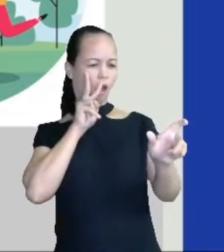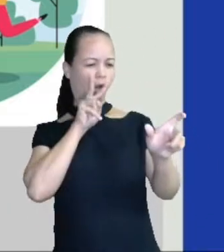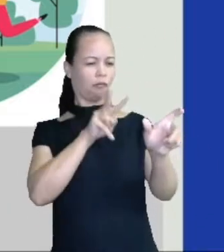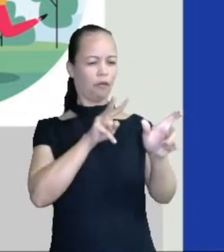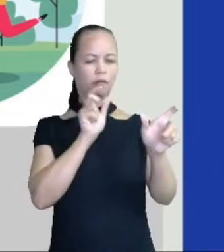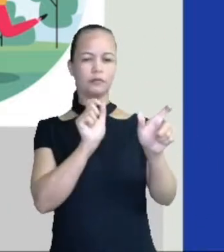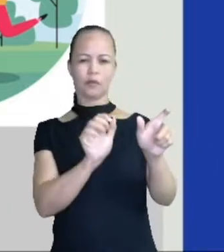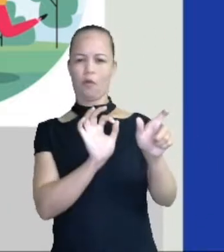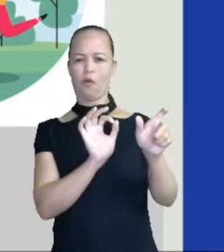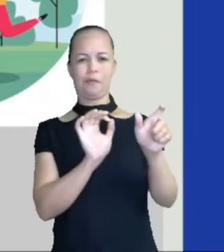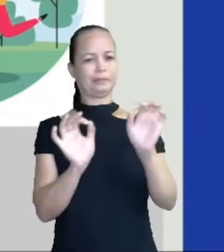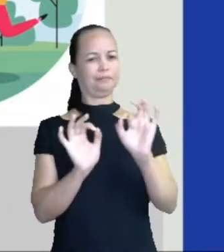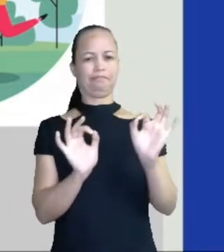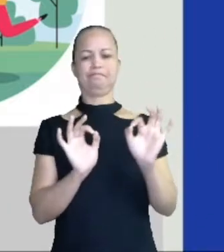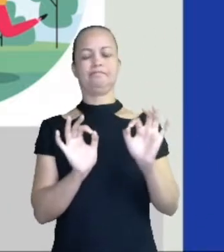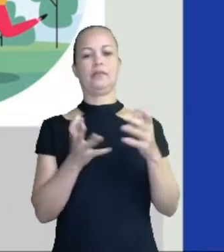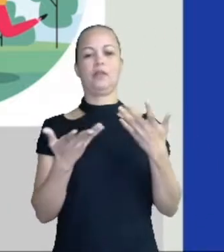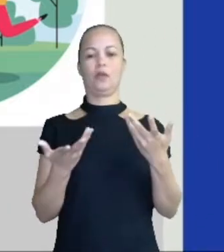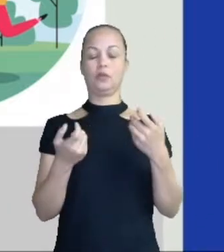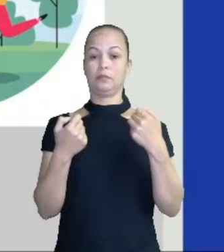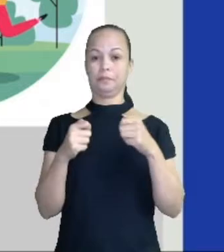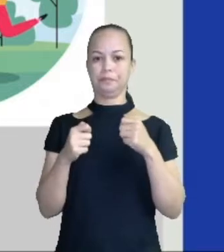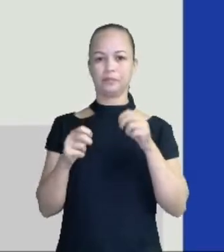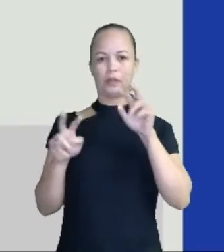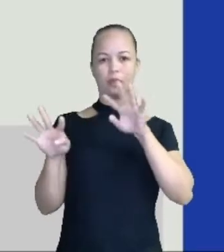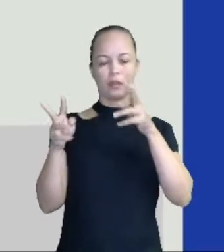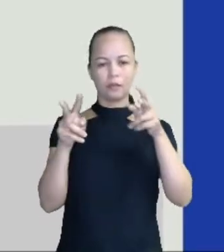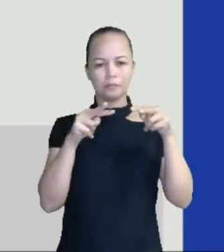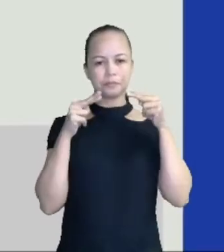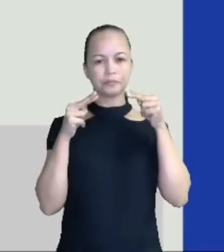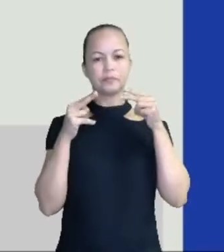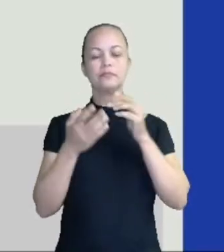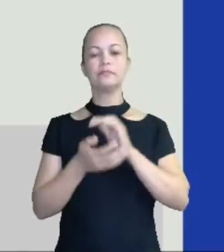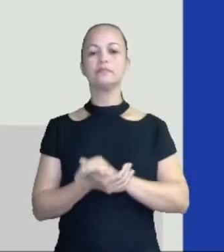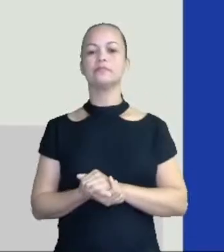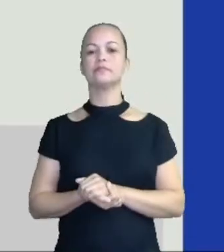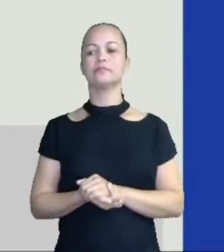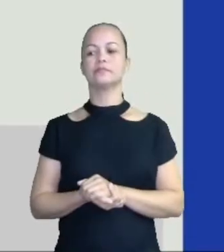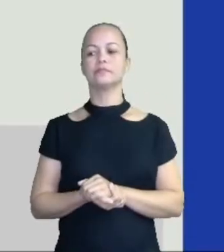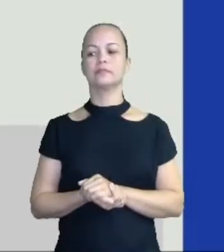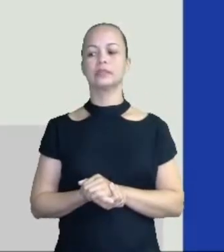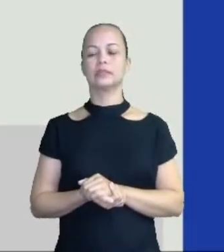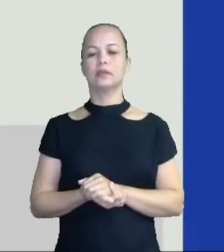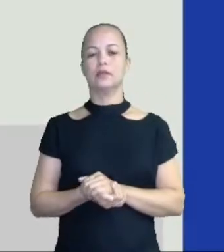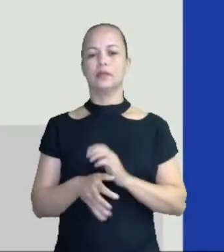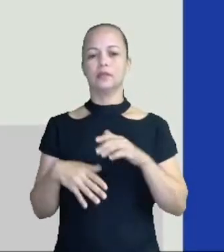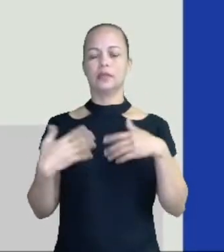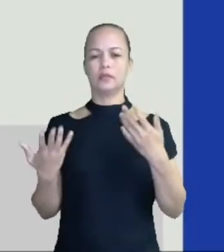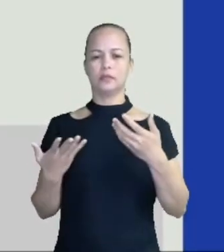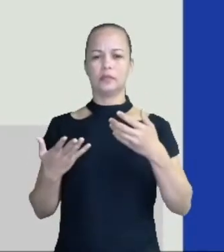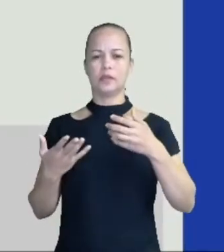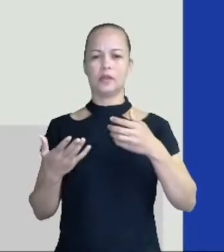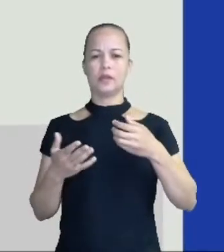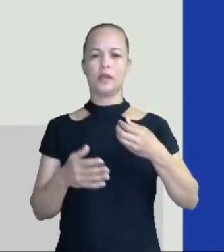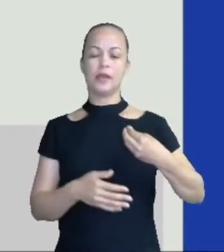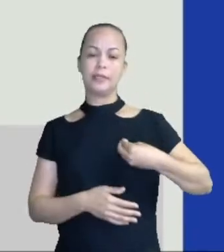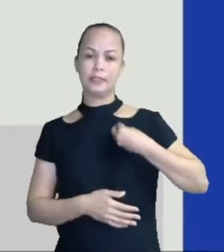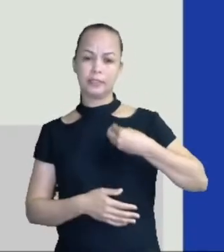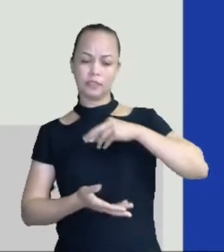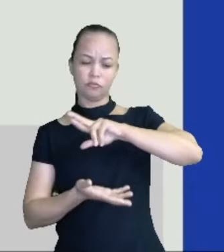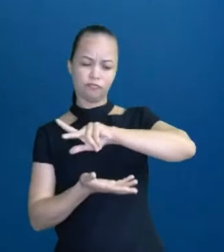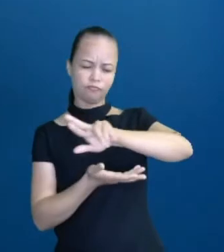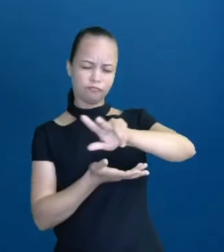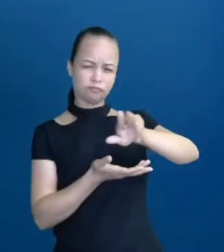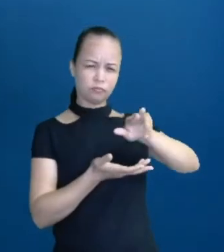Algo que a gente visualiza fisicamente nas pessoas. Portanto, existem várias ações, né,